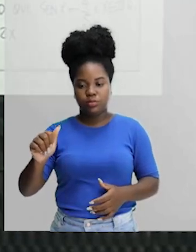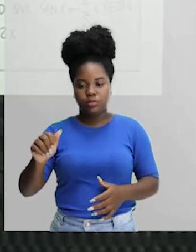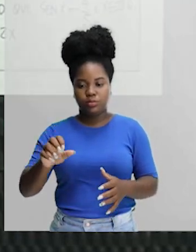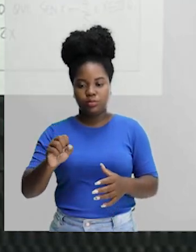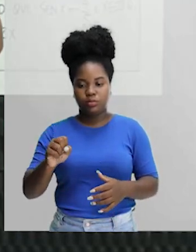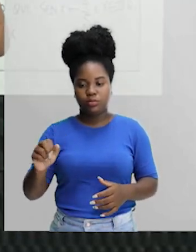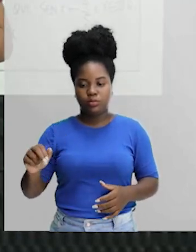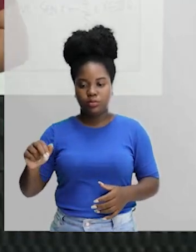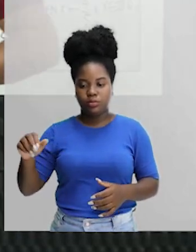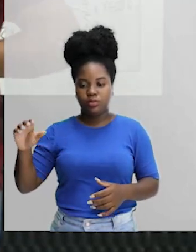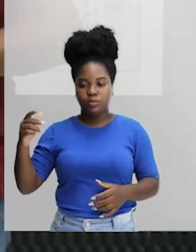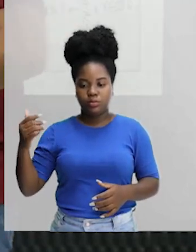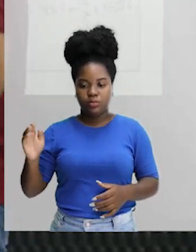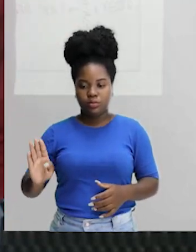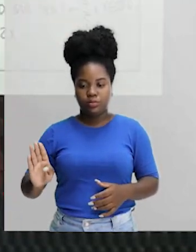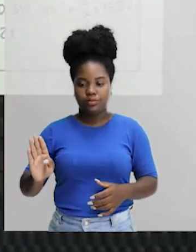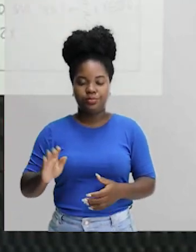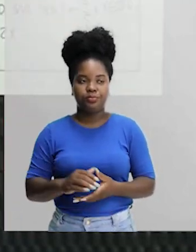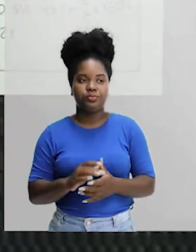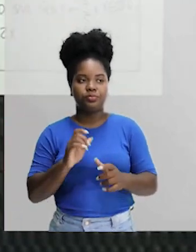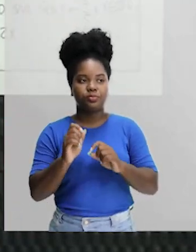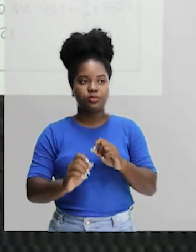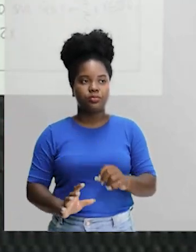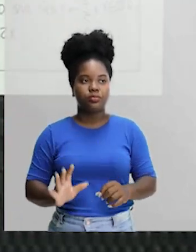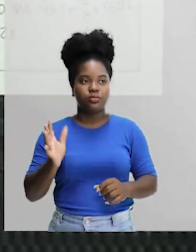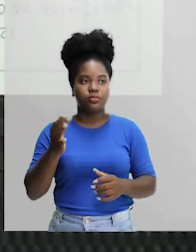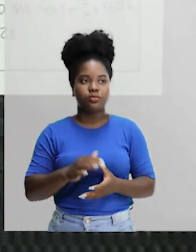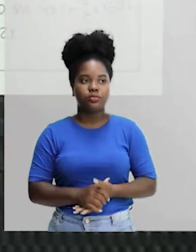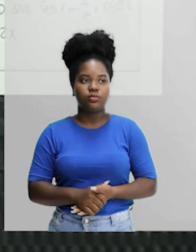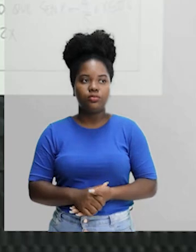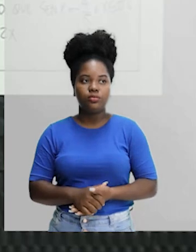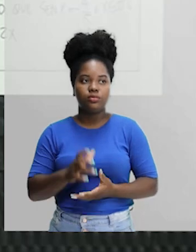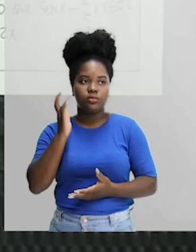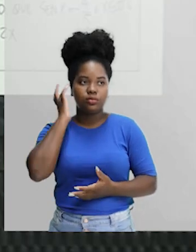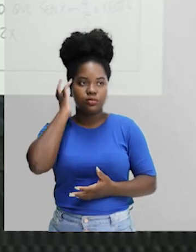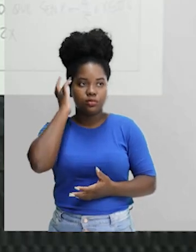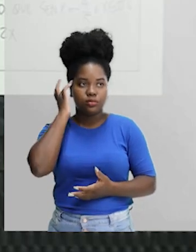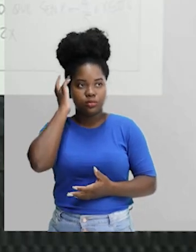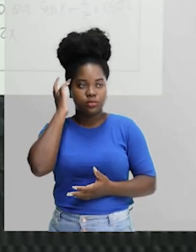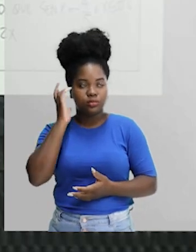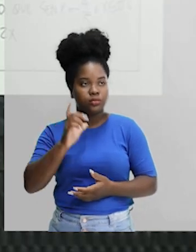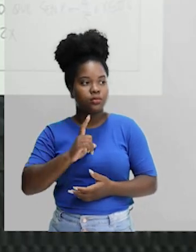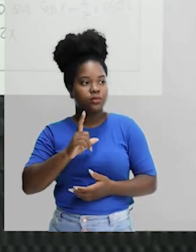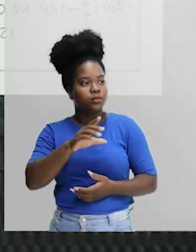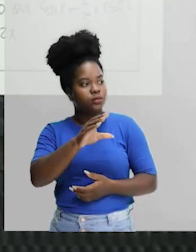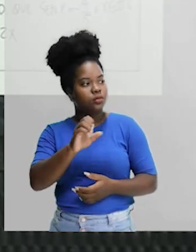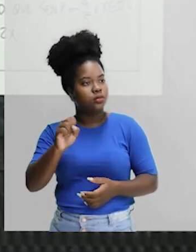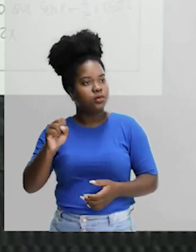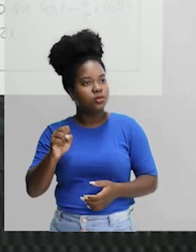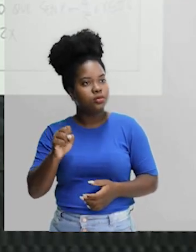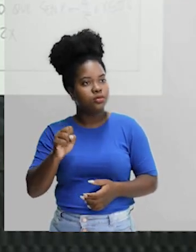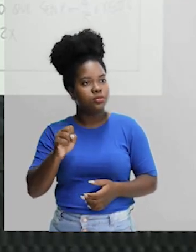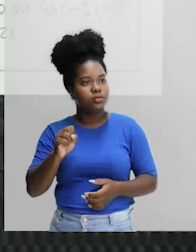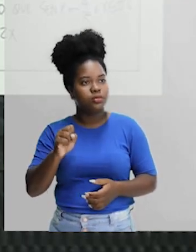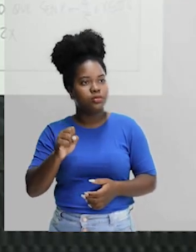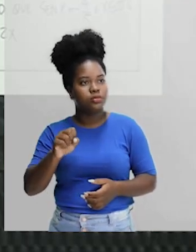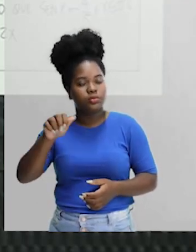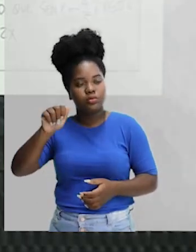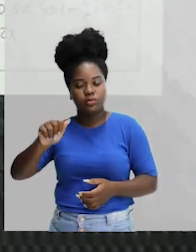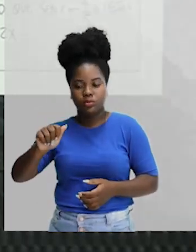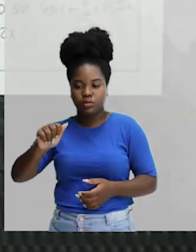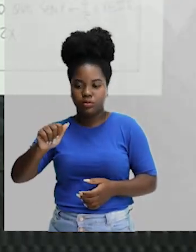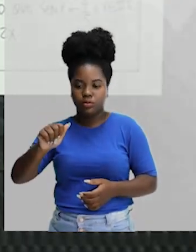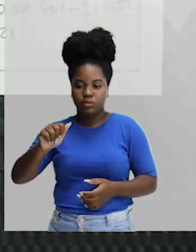B. Certo? Então, o que vai acontecer aqui? Ó? Eu tenho cosseno de A,